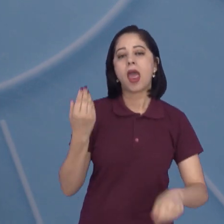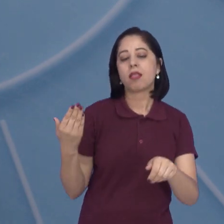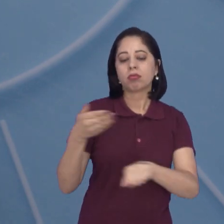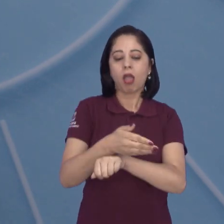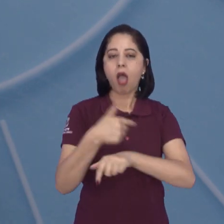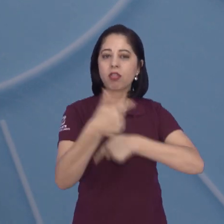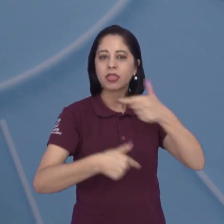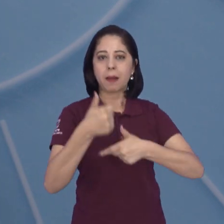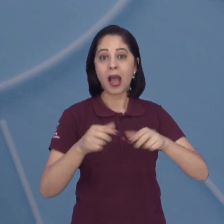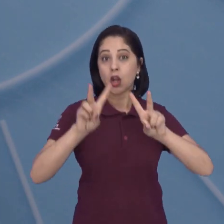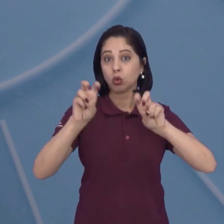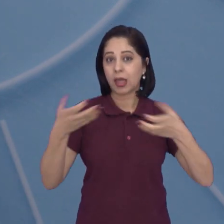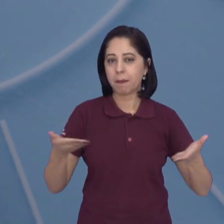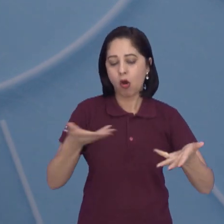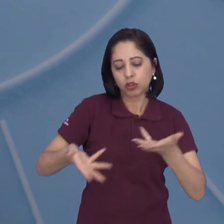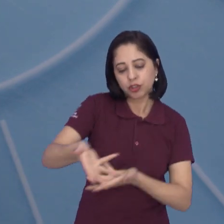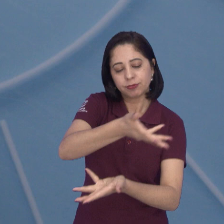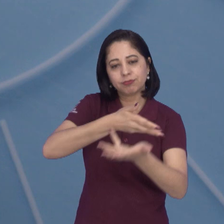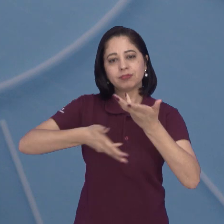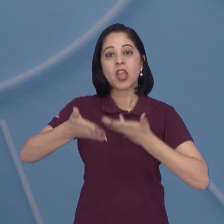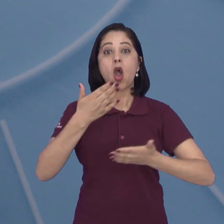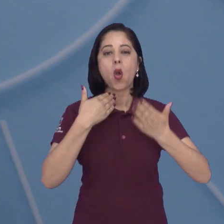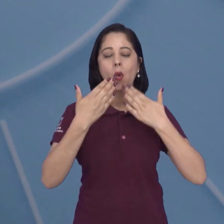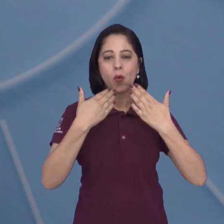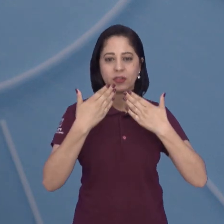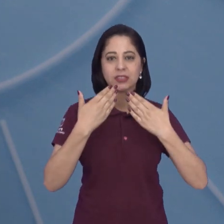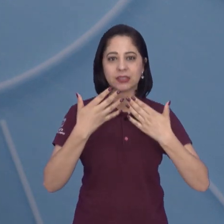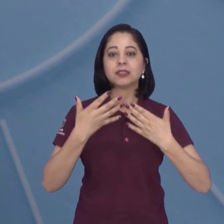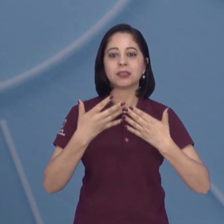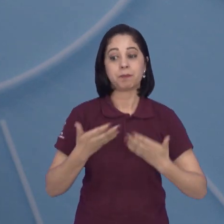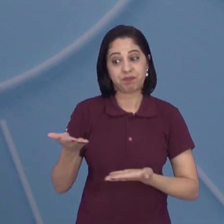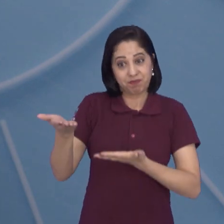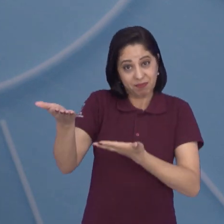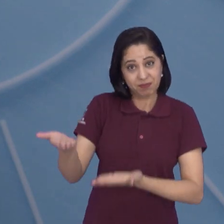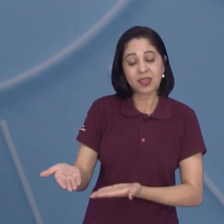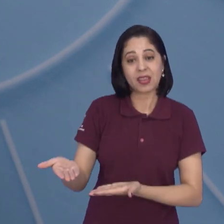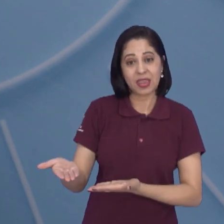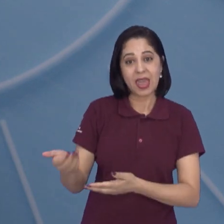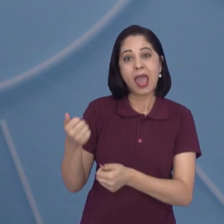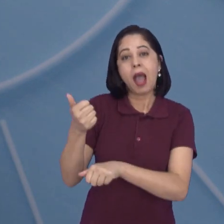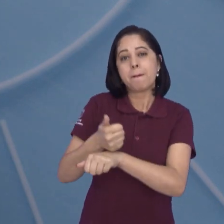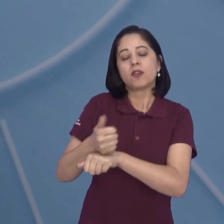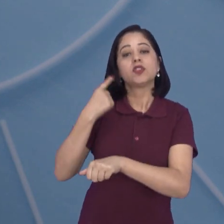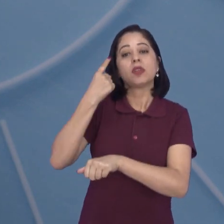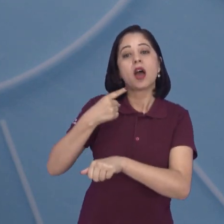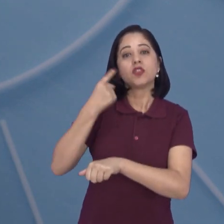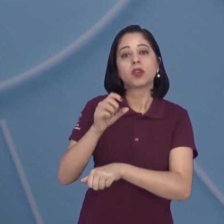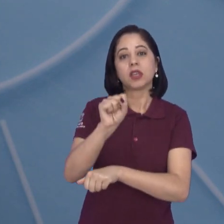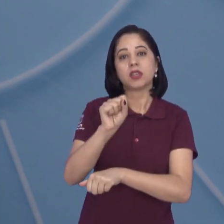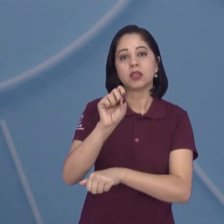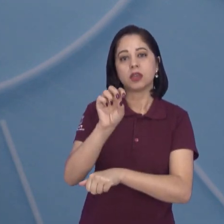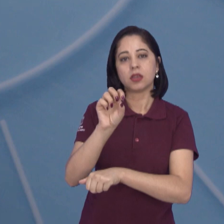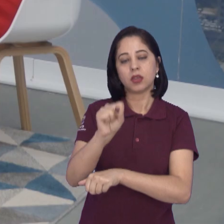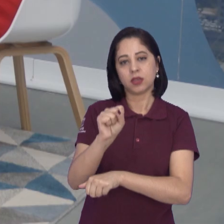o tema que dialogaremos no programa de hoje. E eu recebo aqui no estúdio, gente, a advogada Estela Freire.